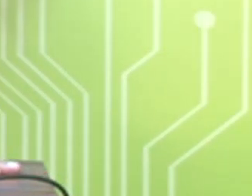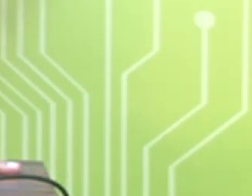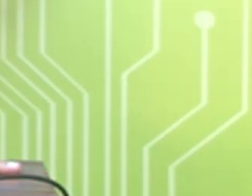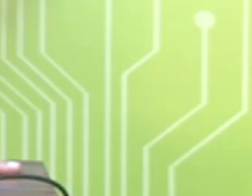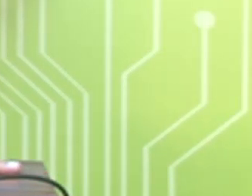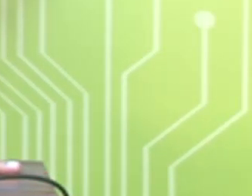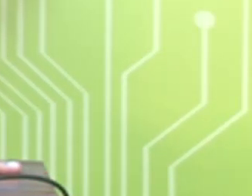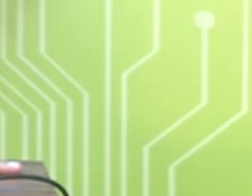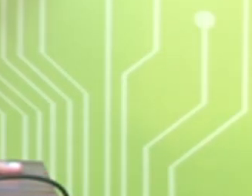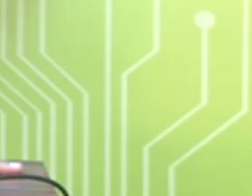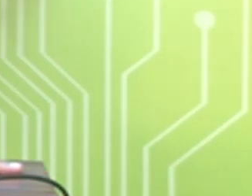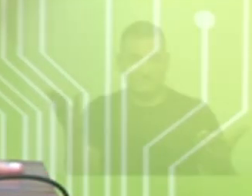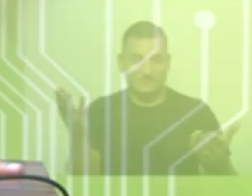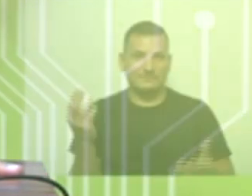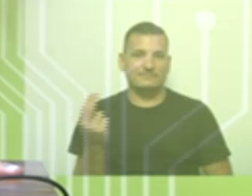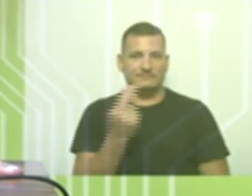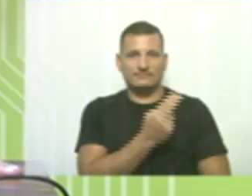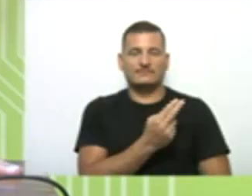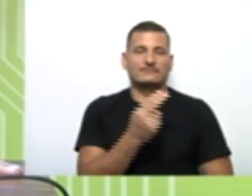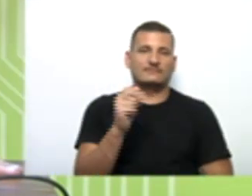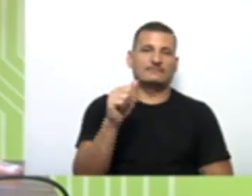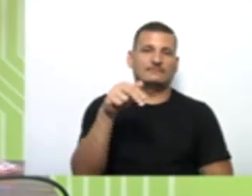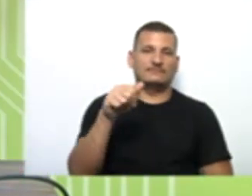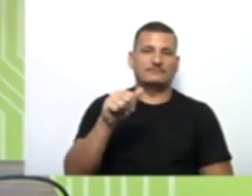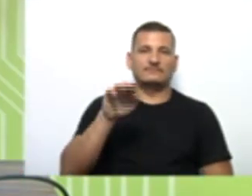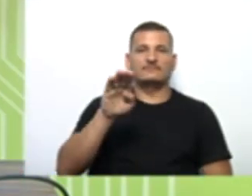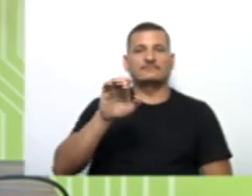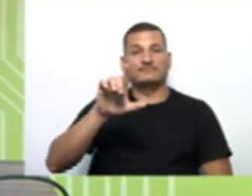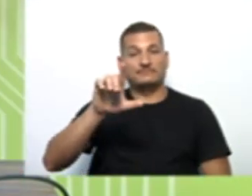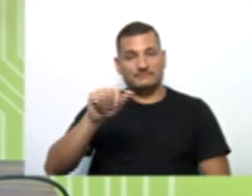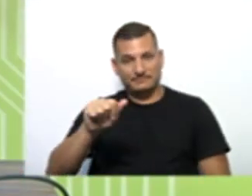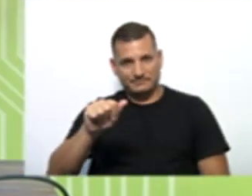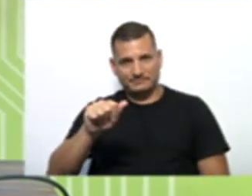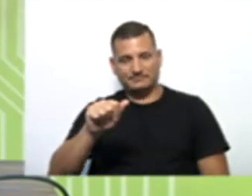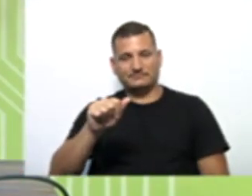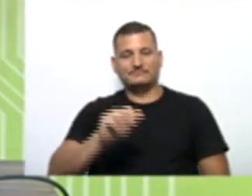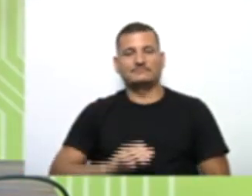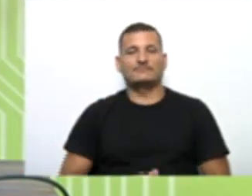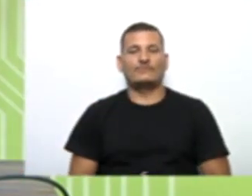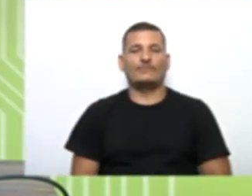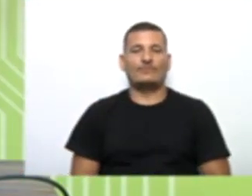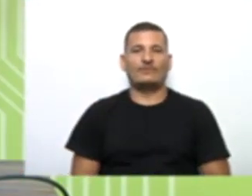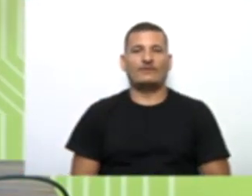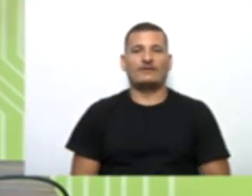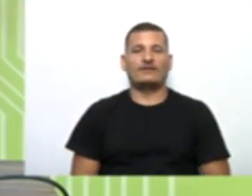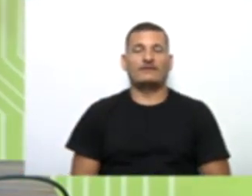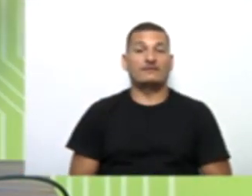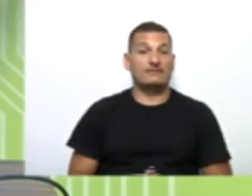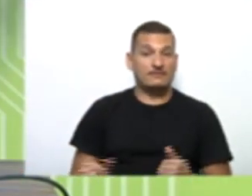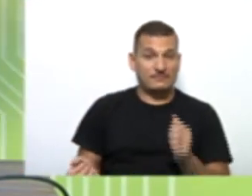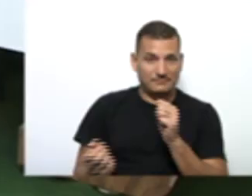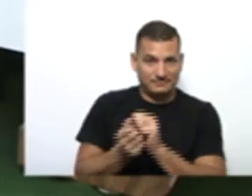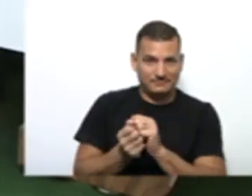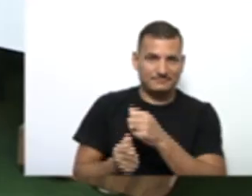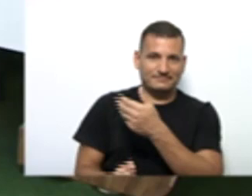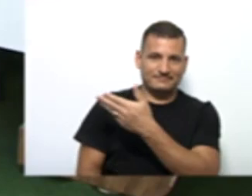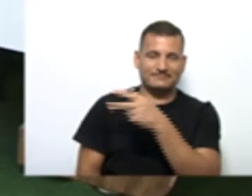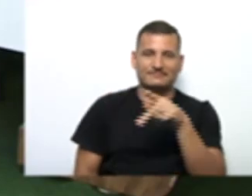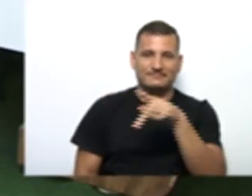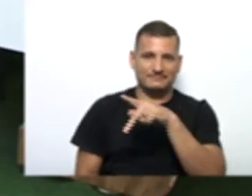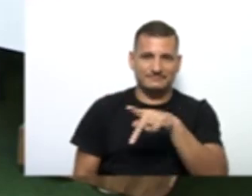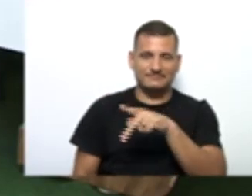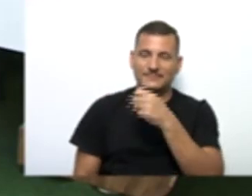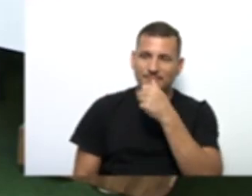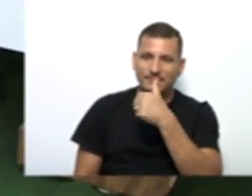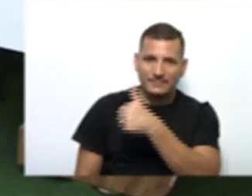saudações a todos. Eu sou a professora Anabela Barbosa e junto com o professor Cássio. Olá,